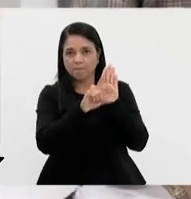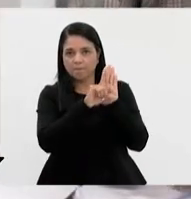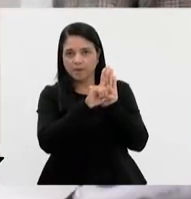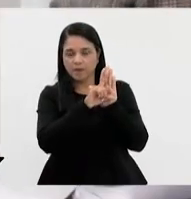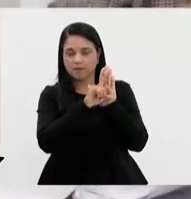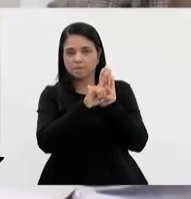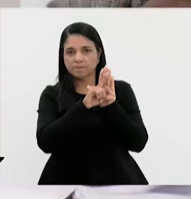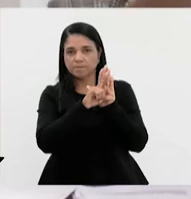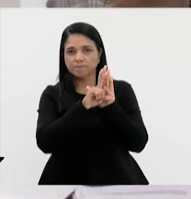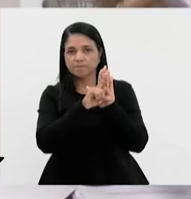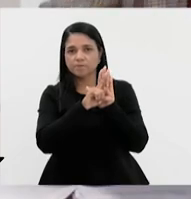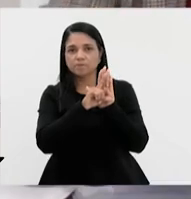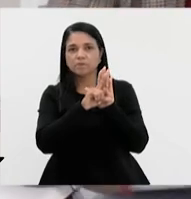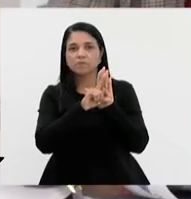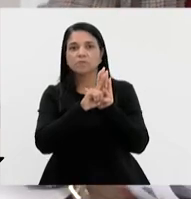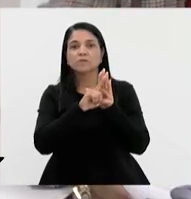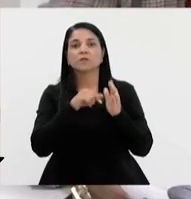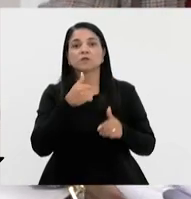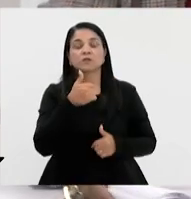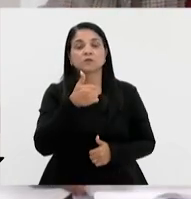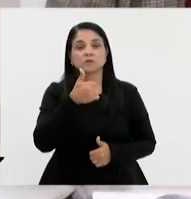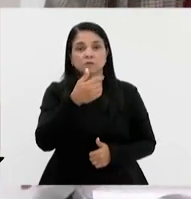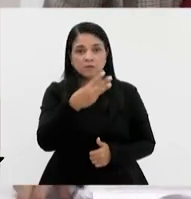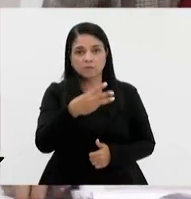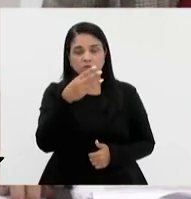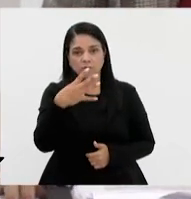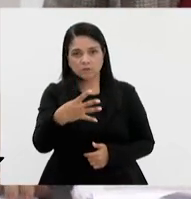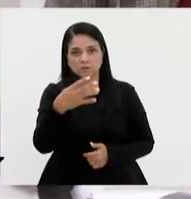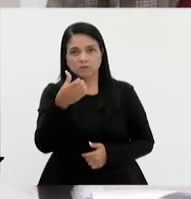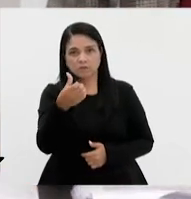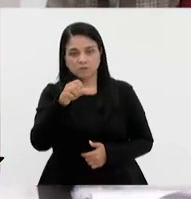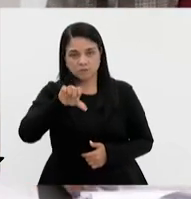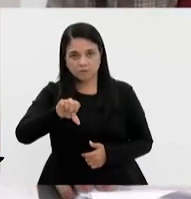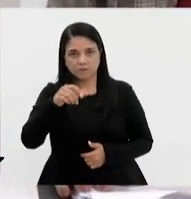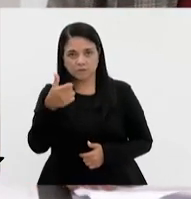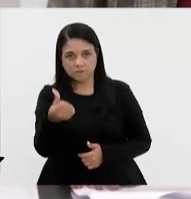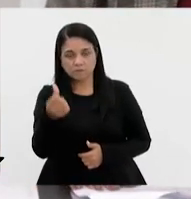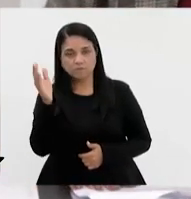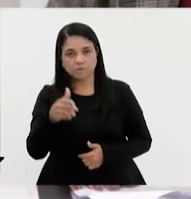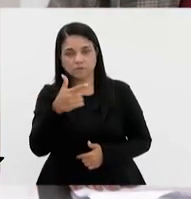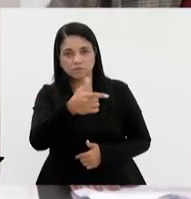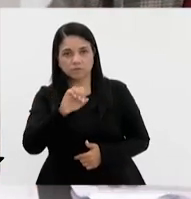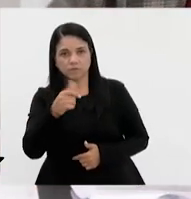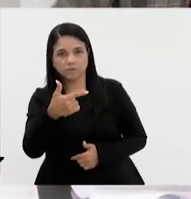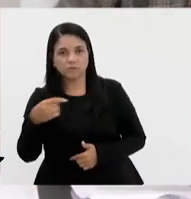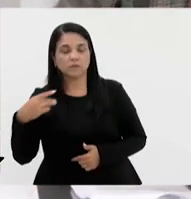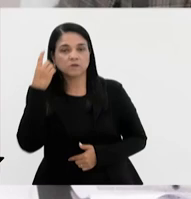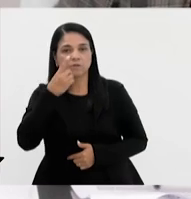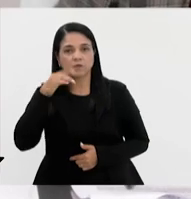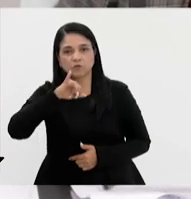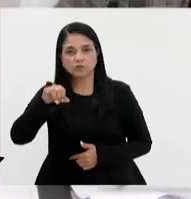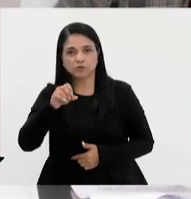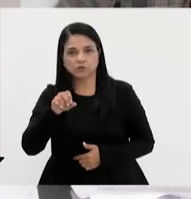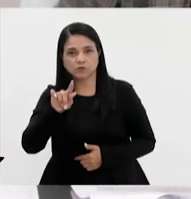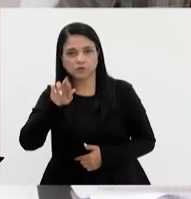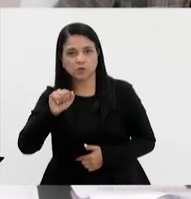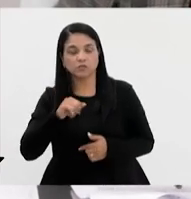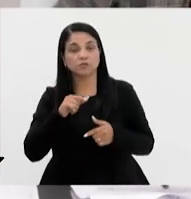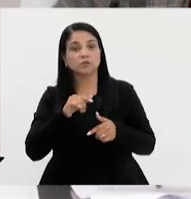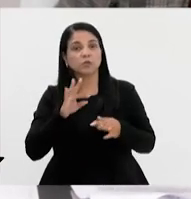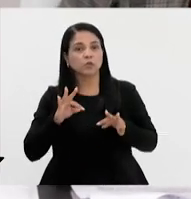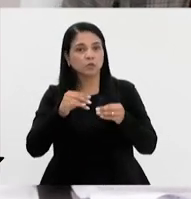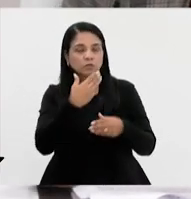Projeto de lei número 2.426 de 2023, de autoria do deputado Jorge Felipe Neto, que autoriza o Poder Executivo a utilizar os